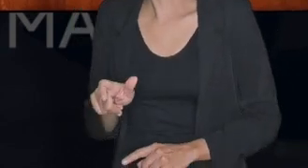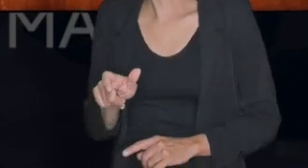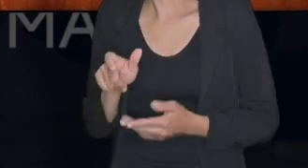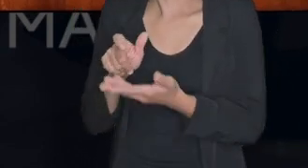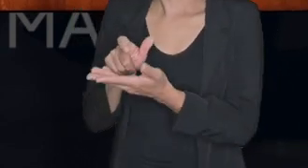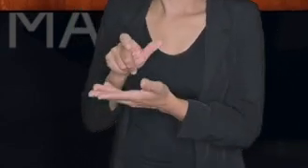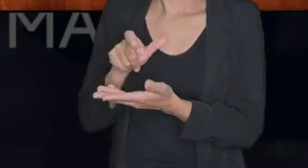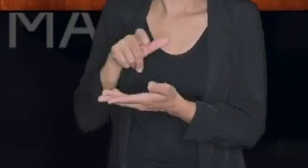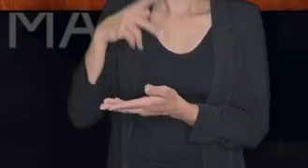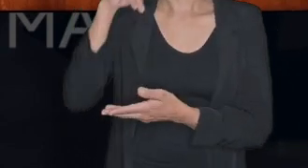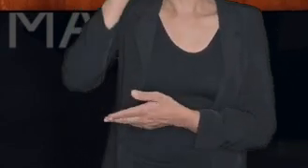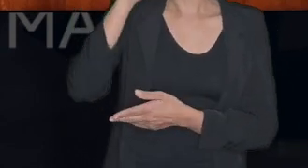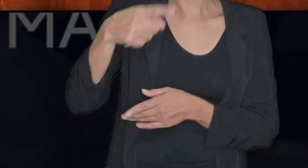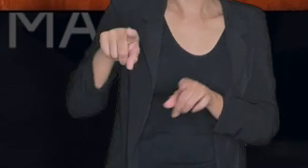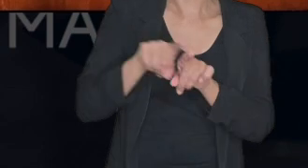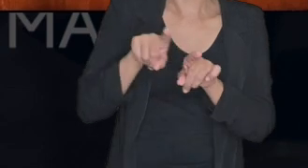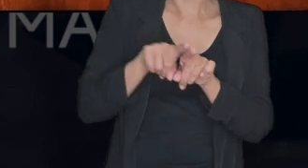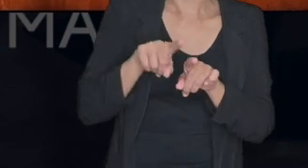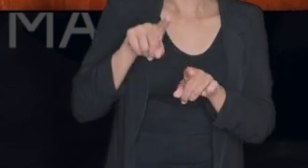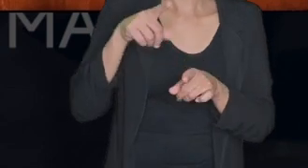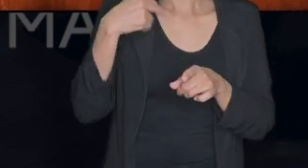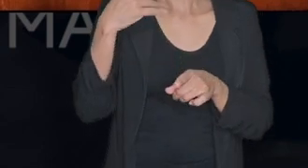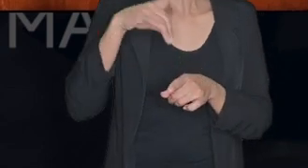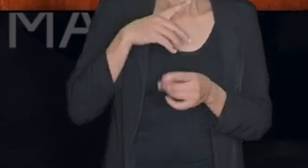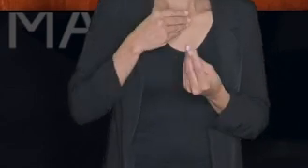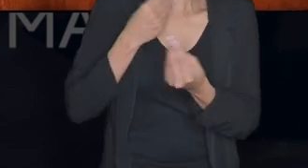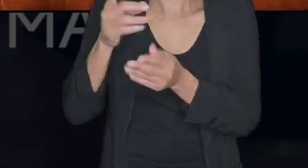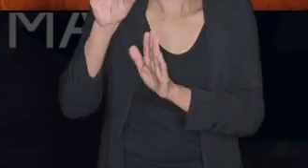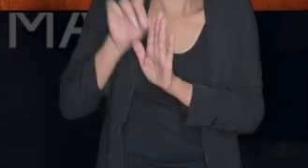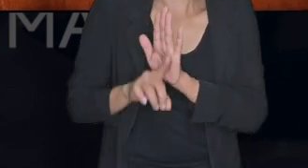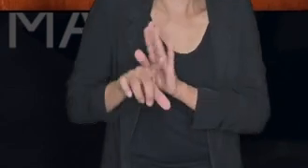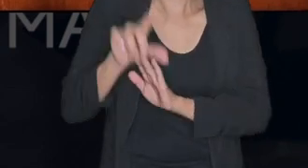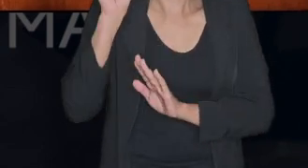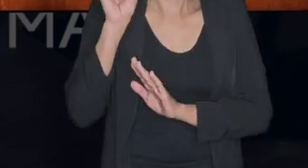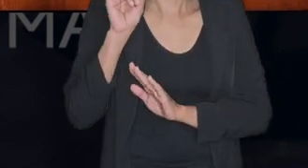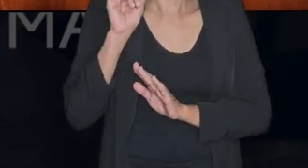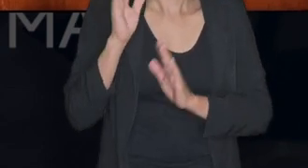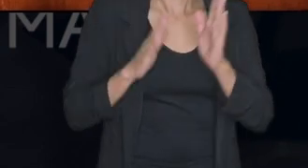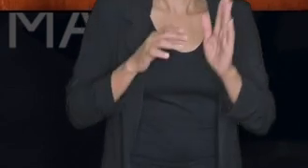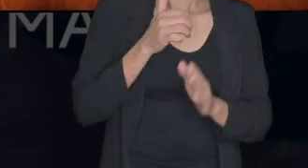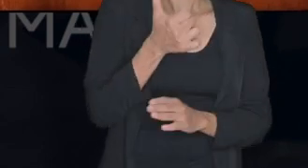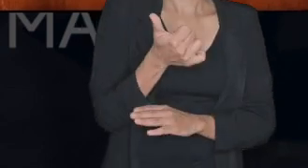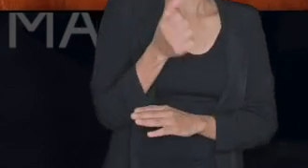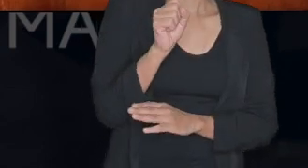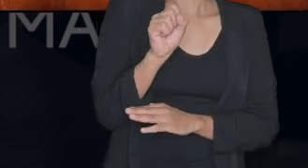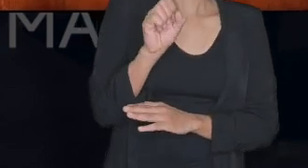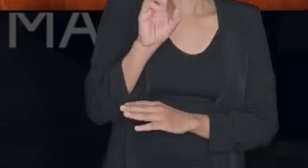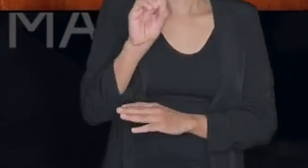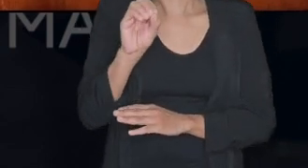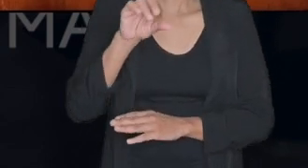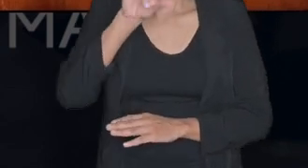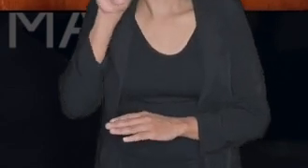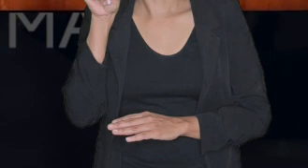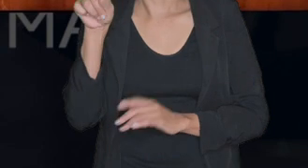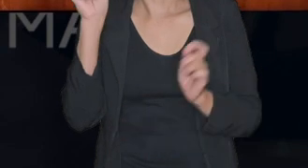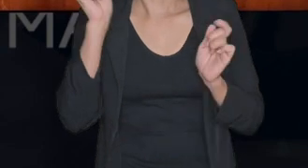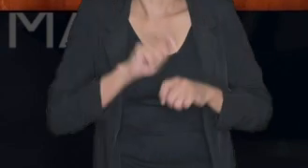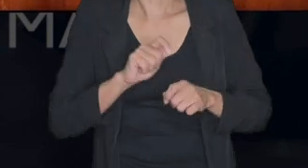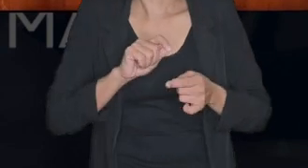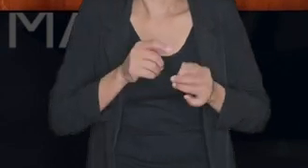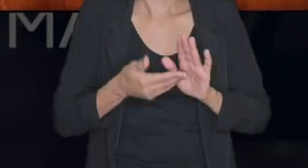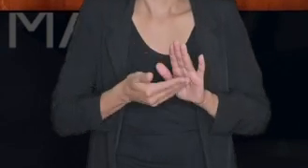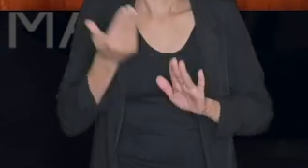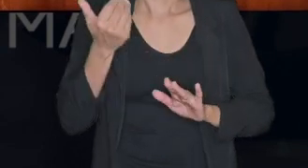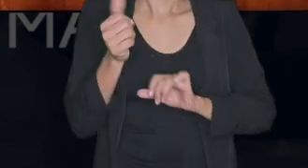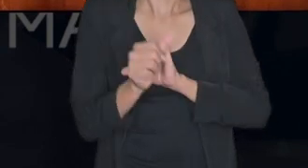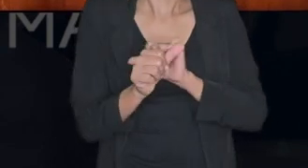não der o direito de preferência? Em 180 dias, esse condômino vai poder desfazer a coisa aqui e ficar